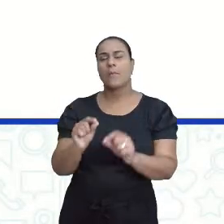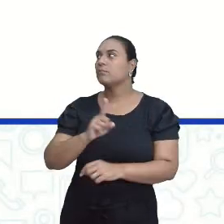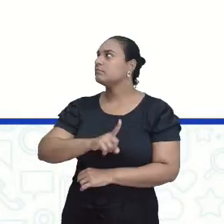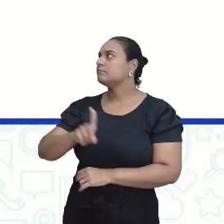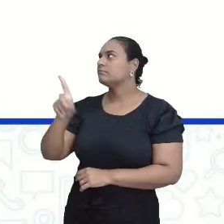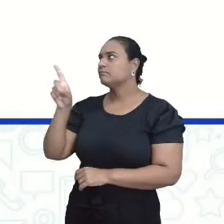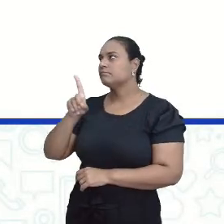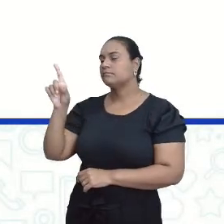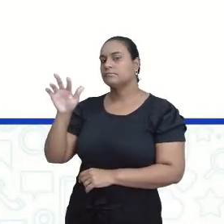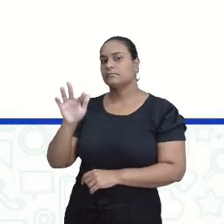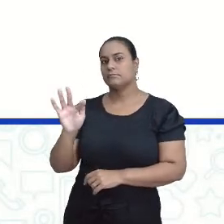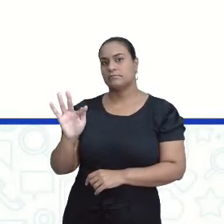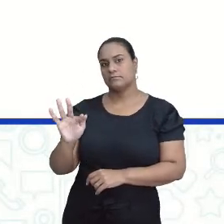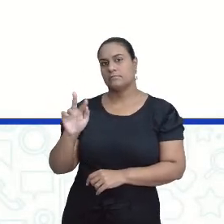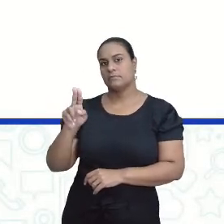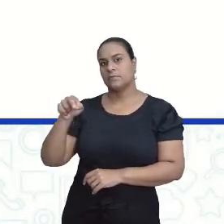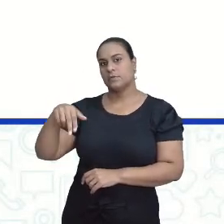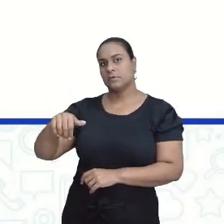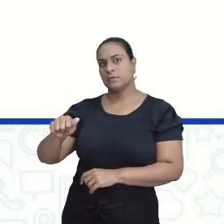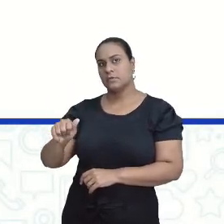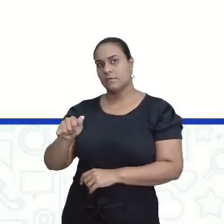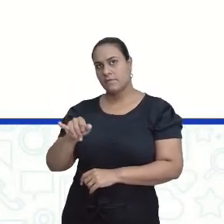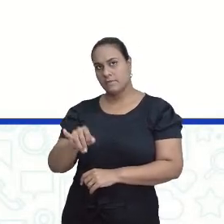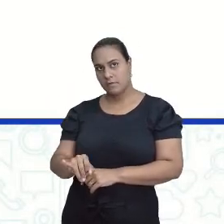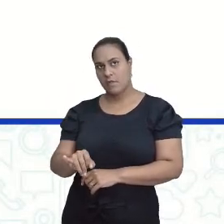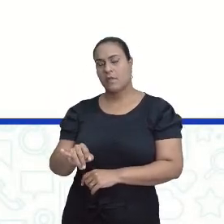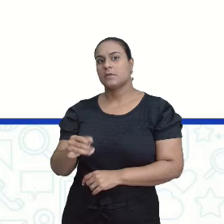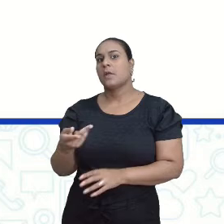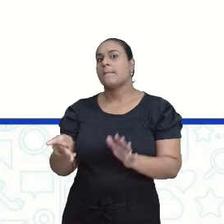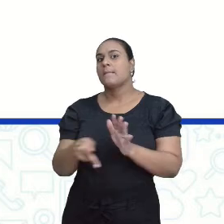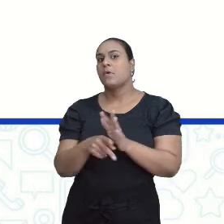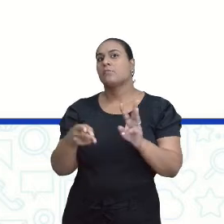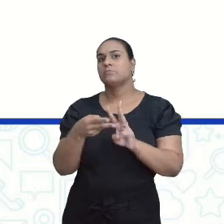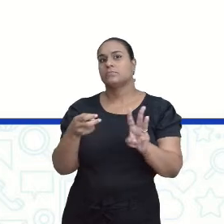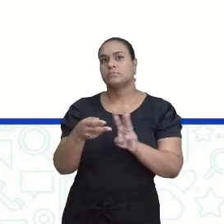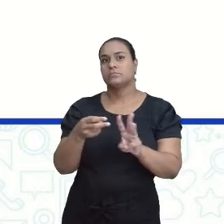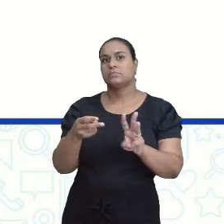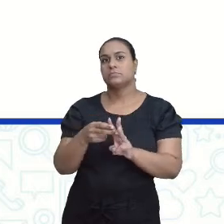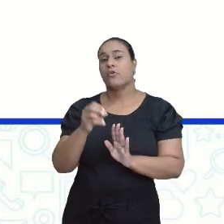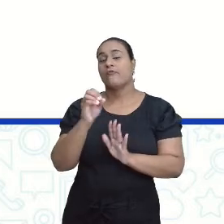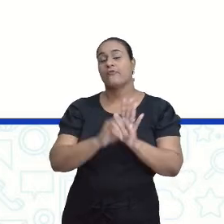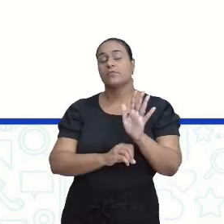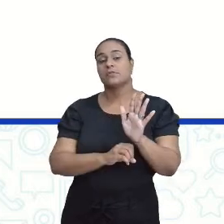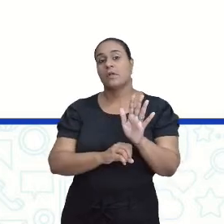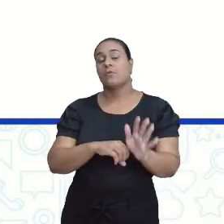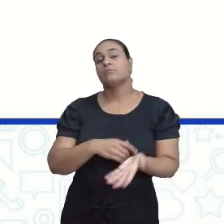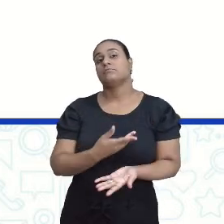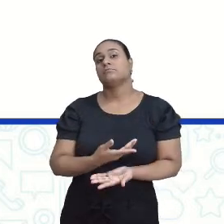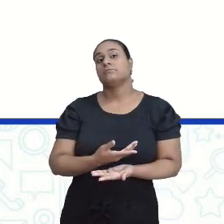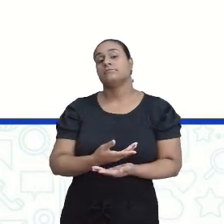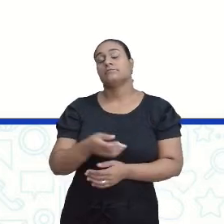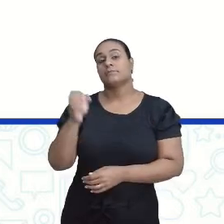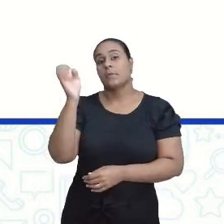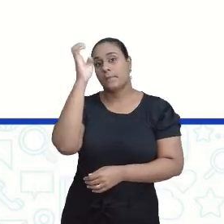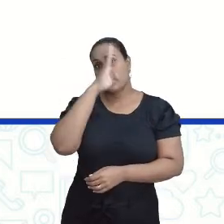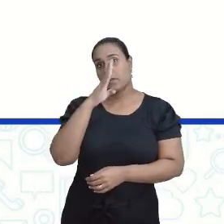órgão FUNAI, o órgão indigenista oficial do Estado brasileiro, criado pela Lei